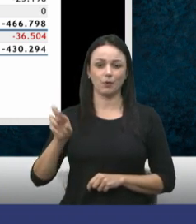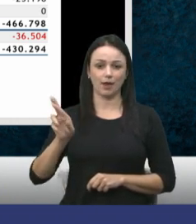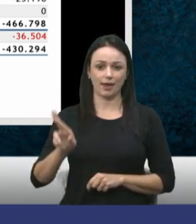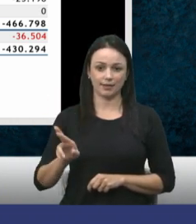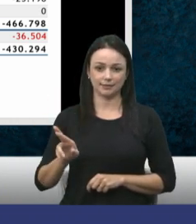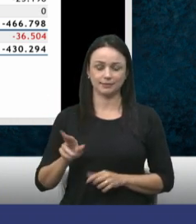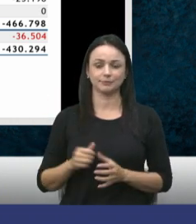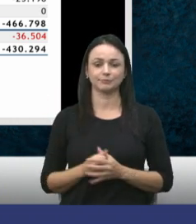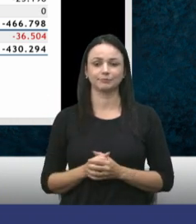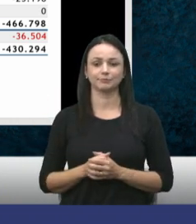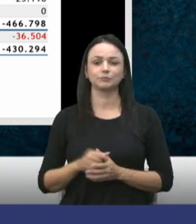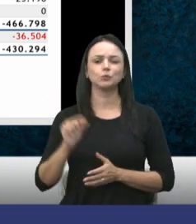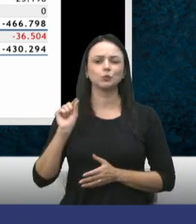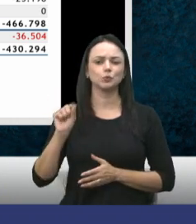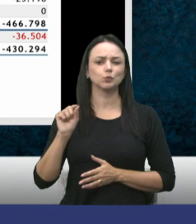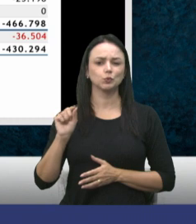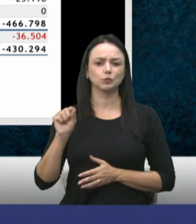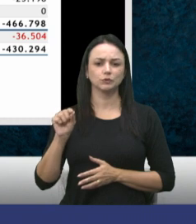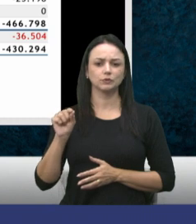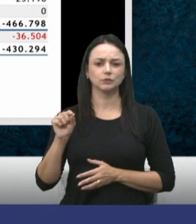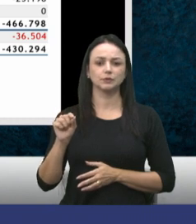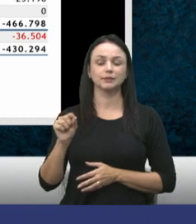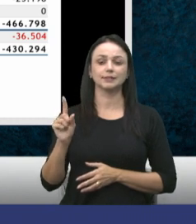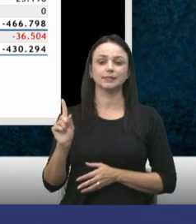5.665.000, correspondendo a